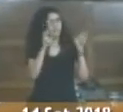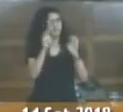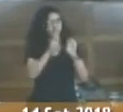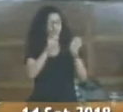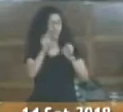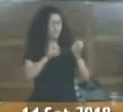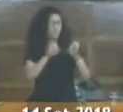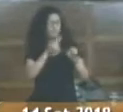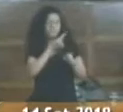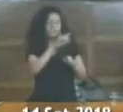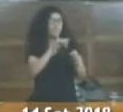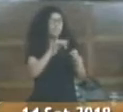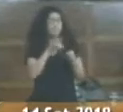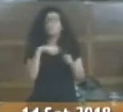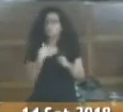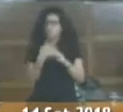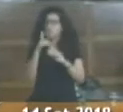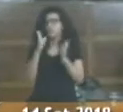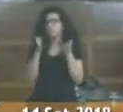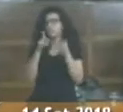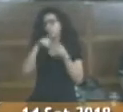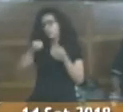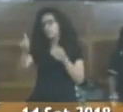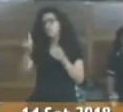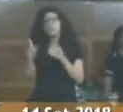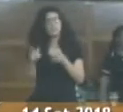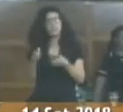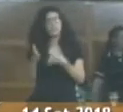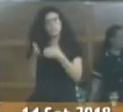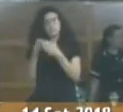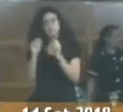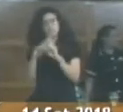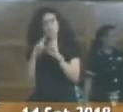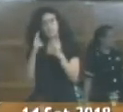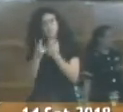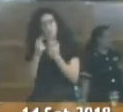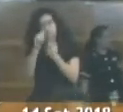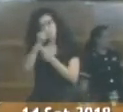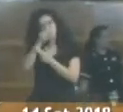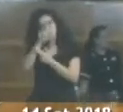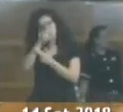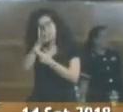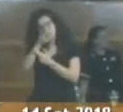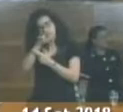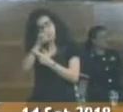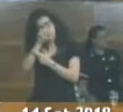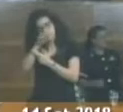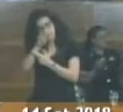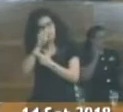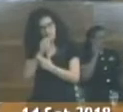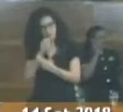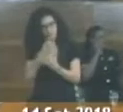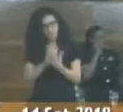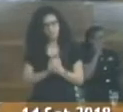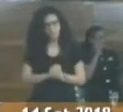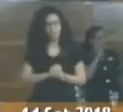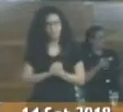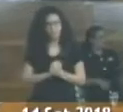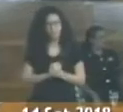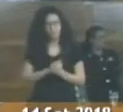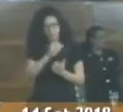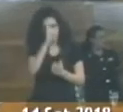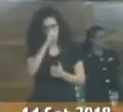eles vão nos receber, e eu vou solicitar uma audiência com o senhor Guilherme Brasil, que foi quem